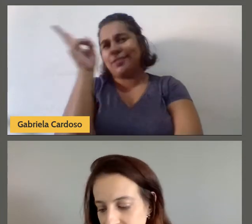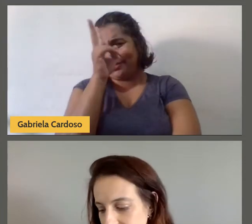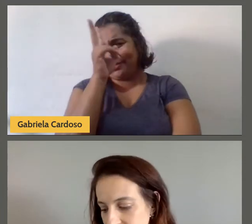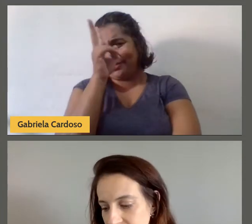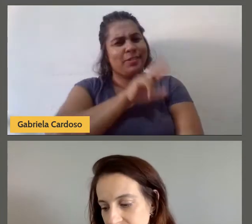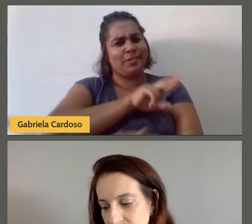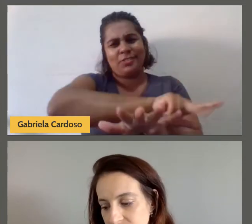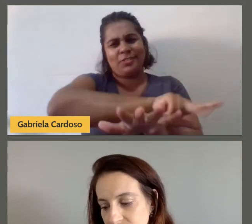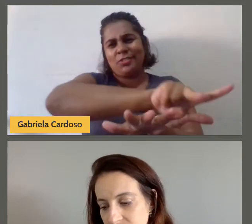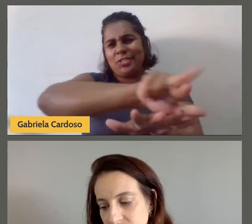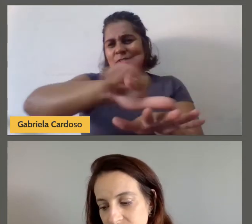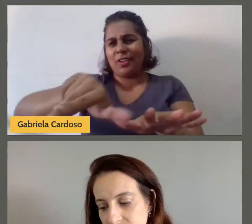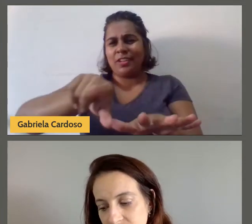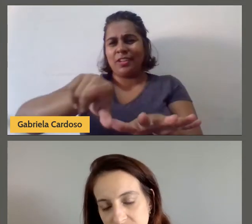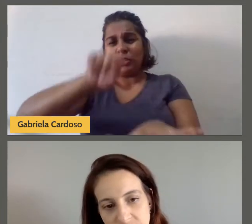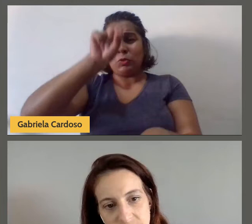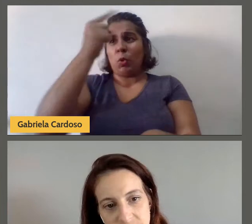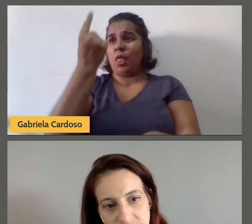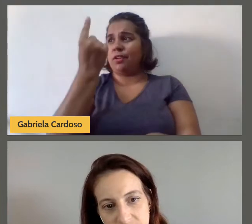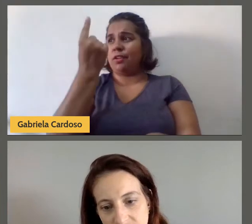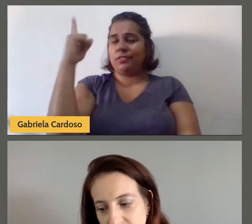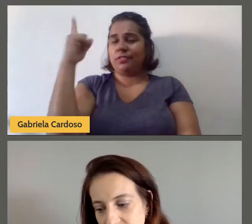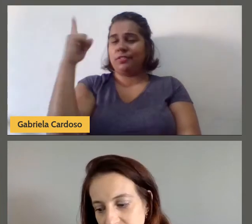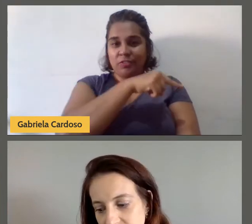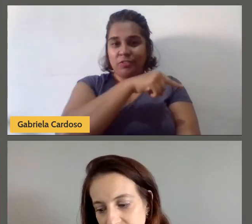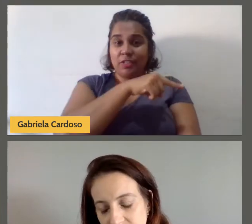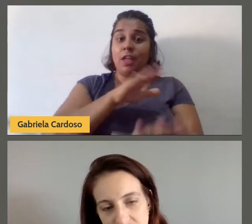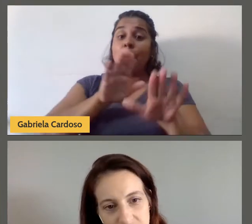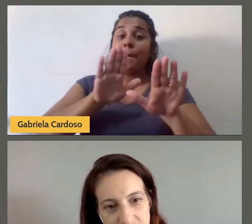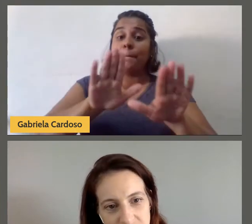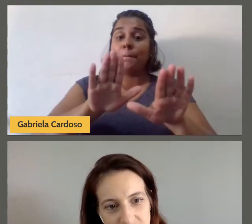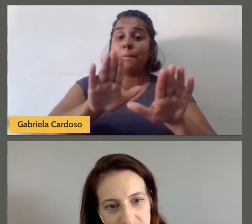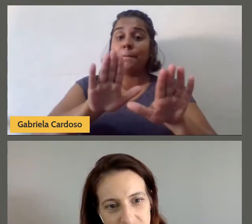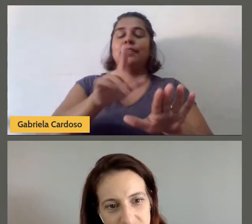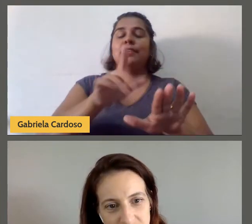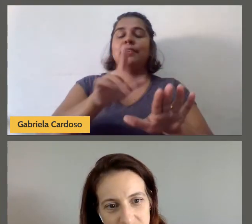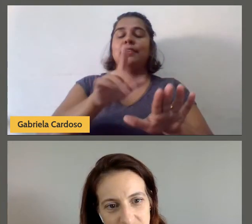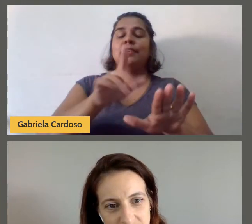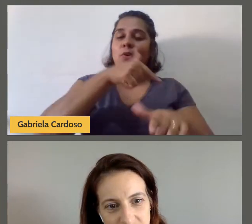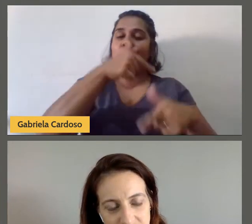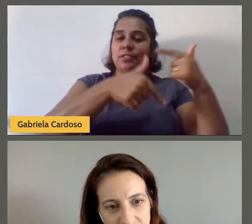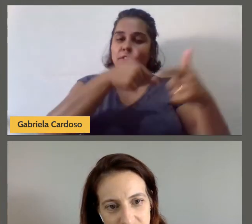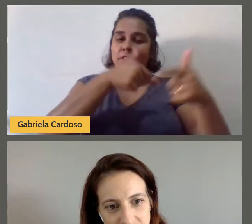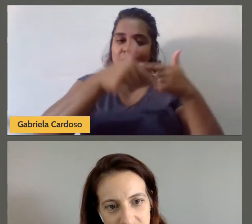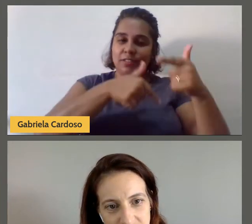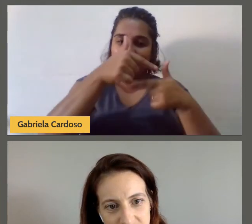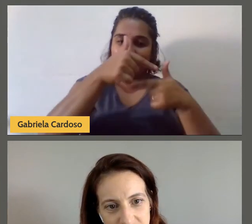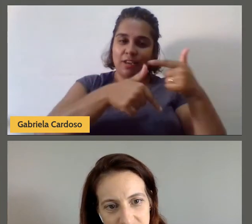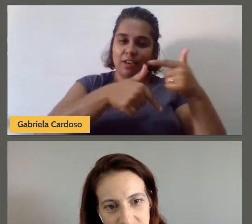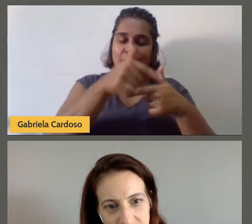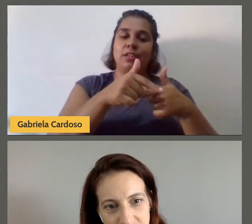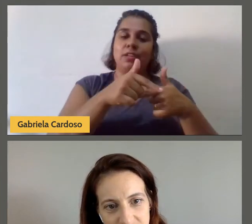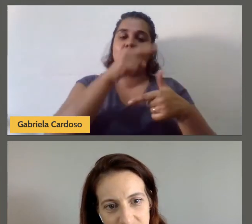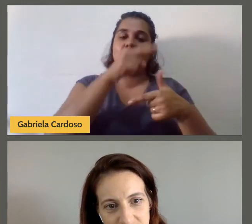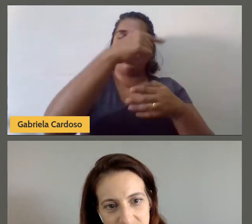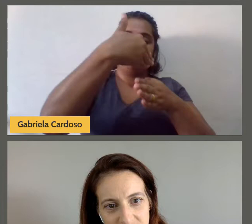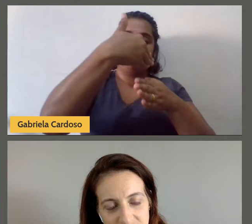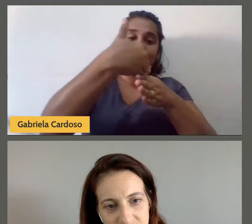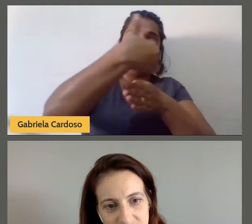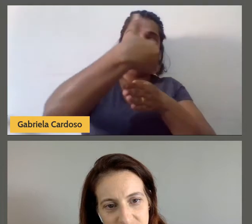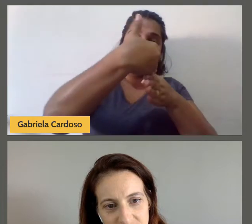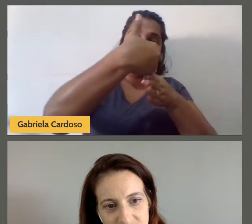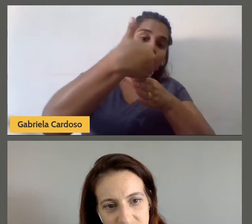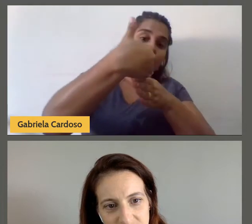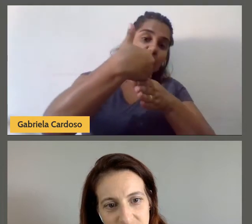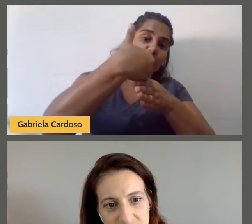mas pegando um pouco um gancho do que você falou, a gente trabalhando na fronteira lá da Venezuela, em Boa Vista, a gente vê histórias, assim, super marcantes, de pessoas